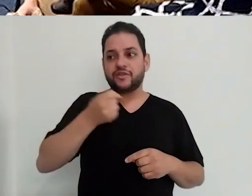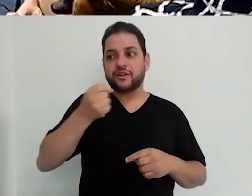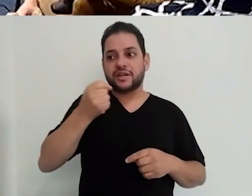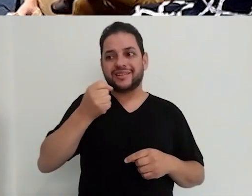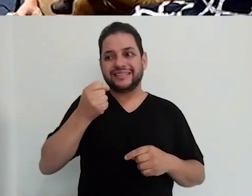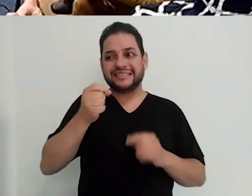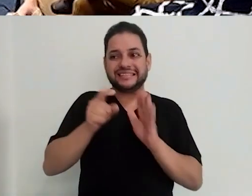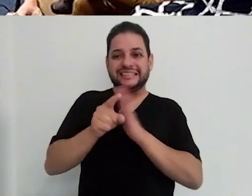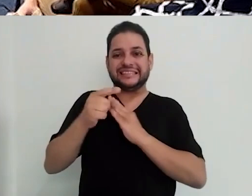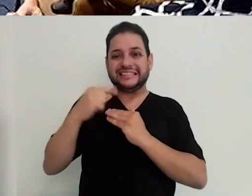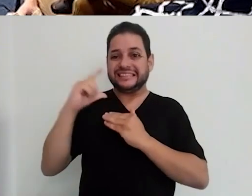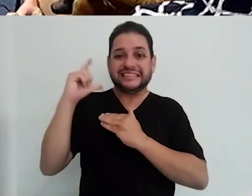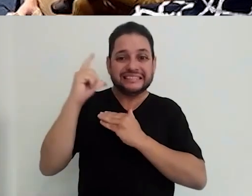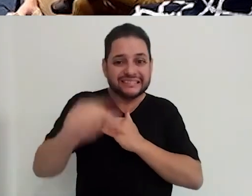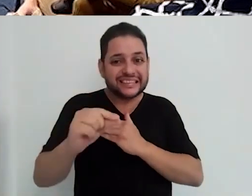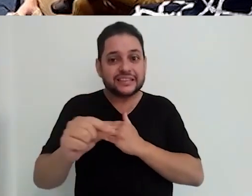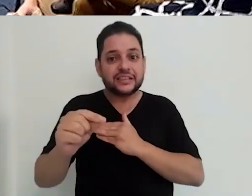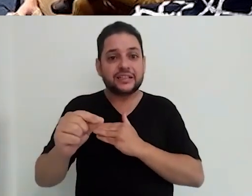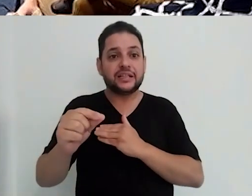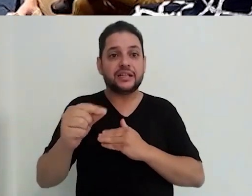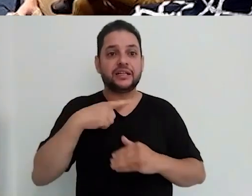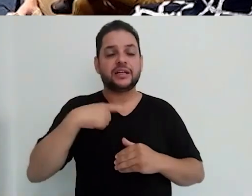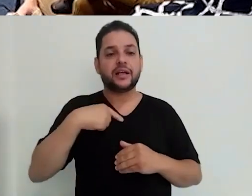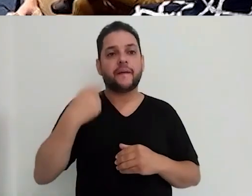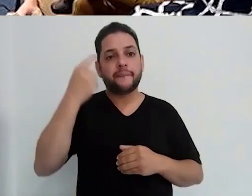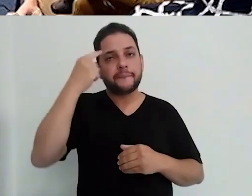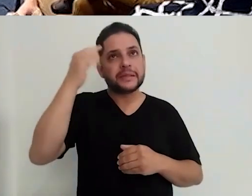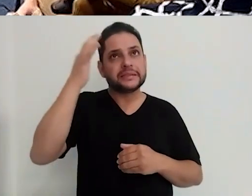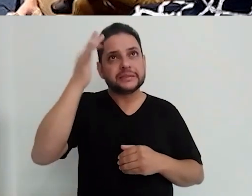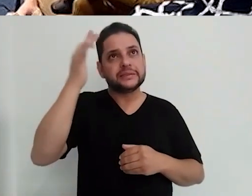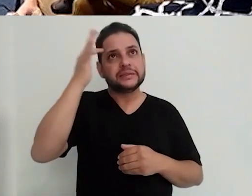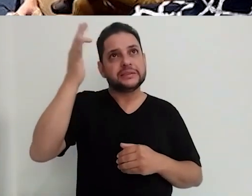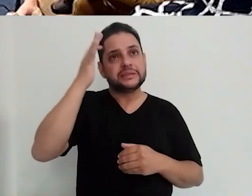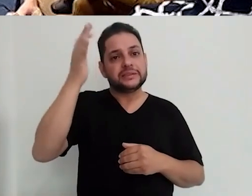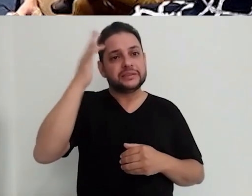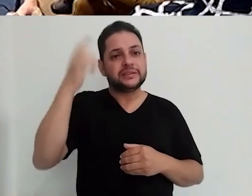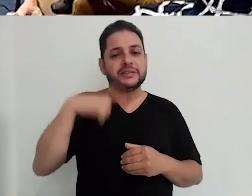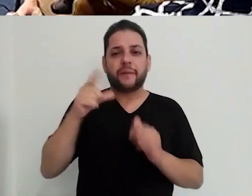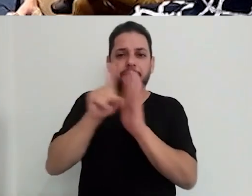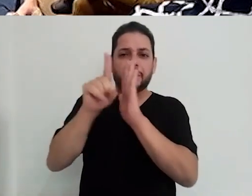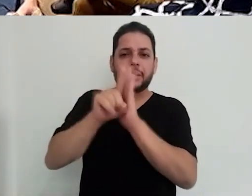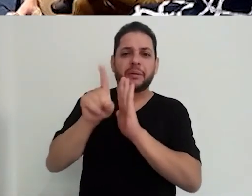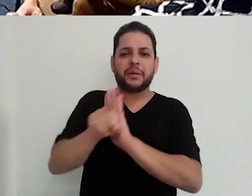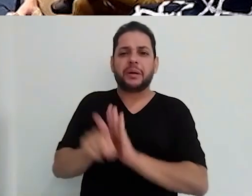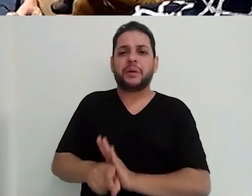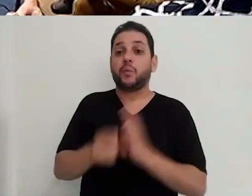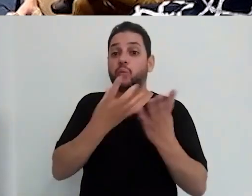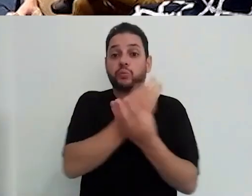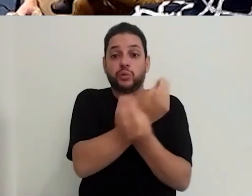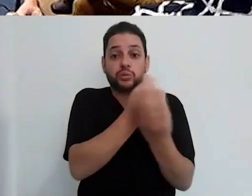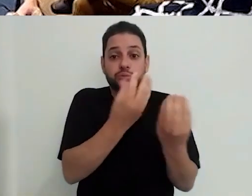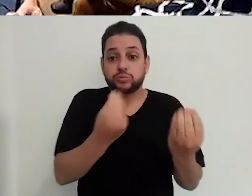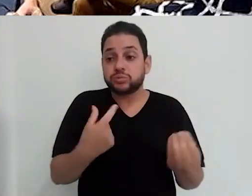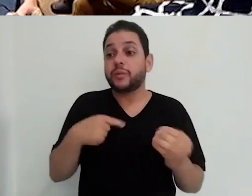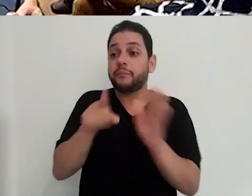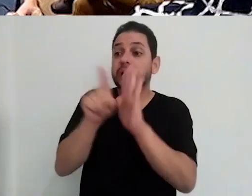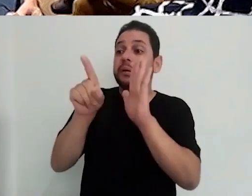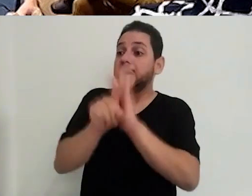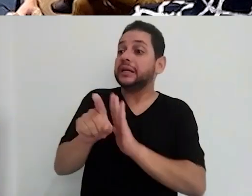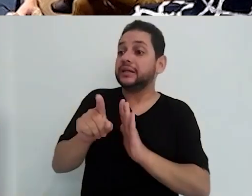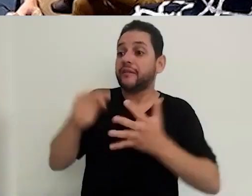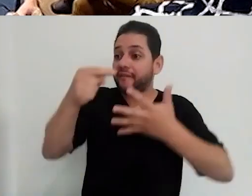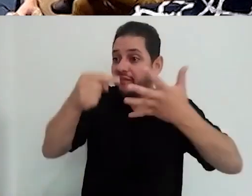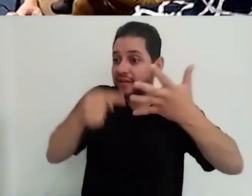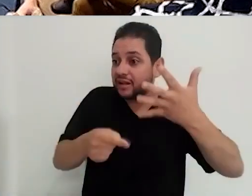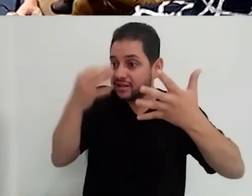eu não posso. O que estava passando na minha cabeça, a gente tinha uma pauta enorme de perguntas, de coisas que a gente queria confirmar com ele, tinha questões